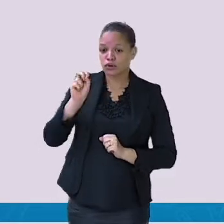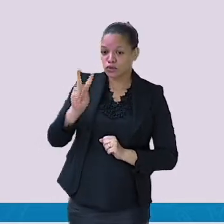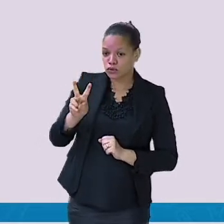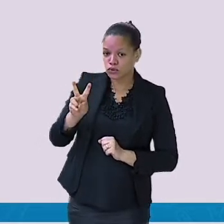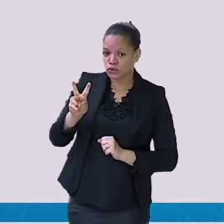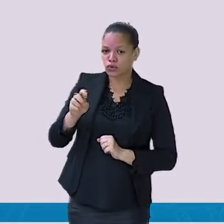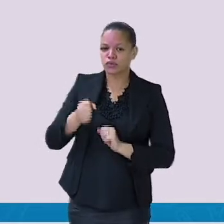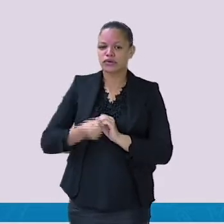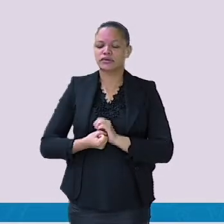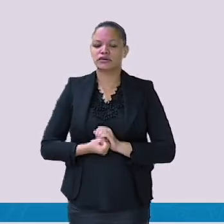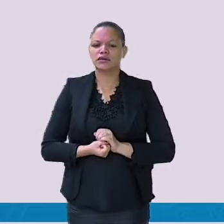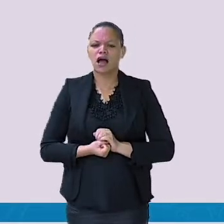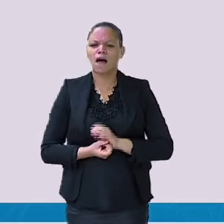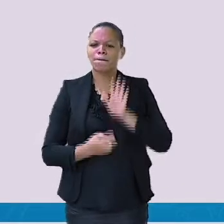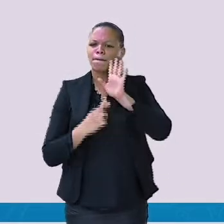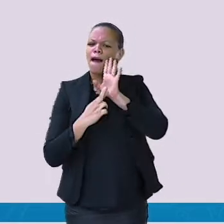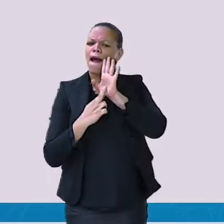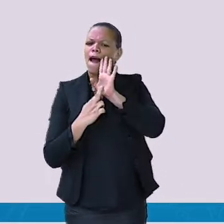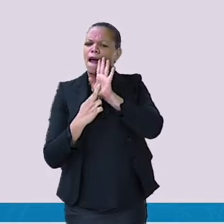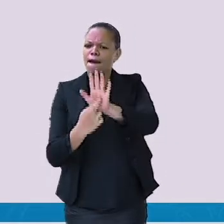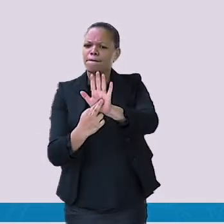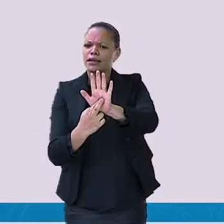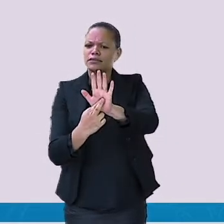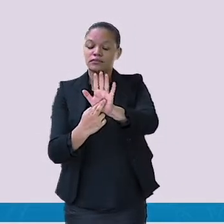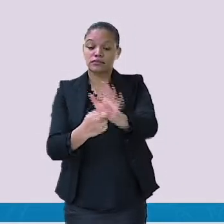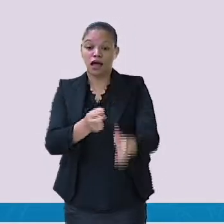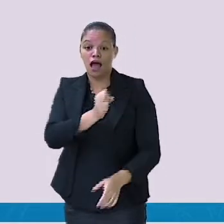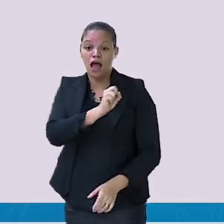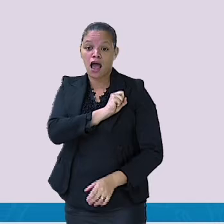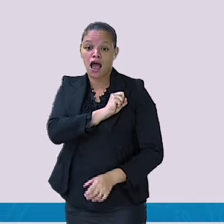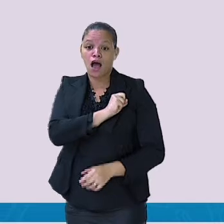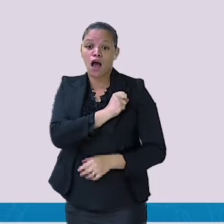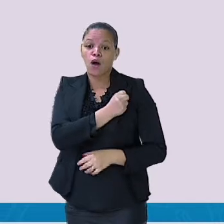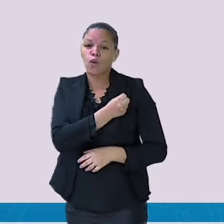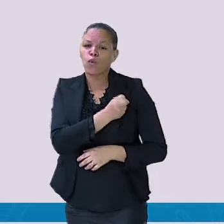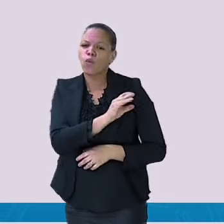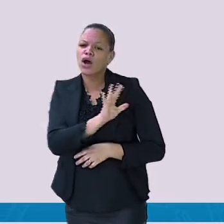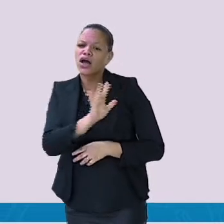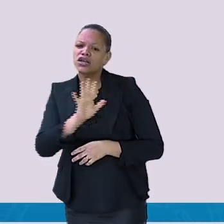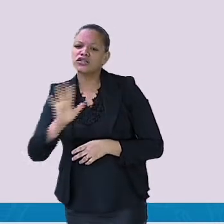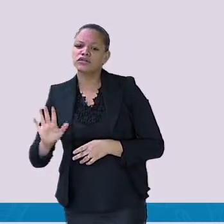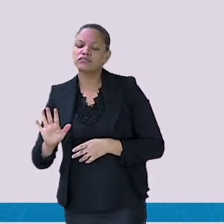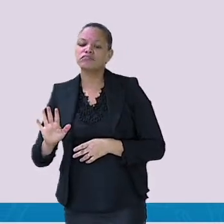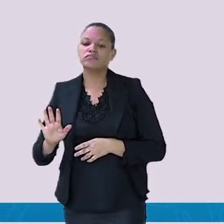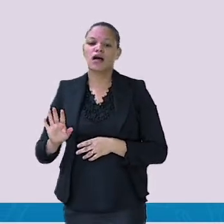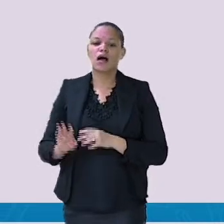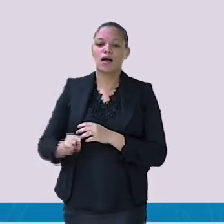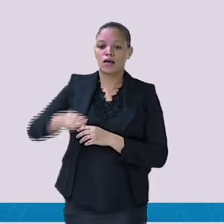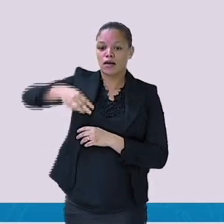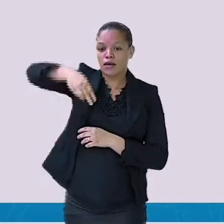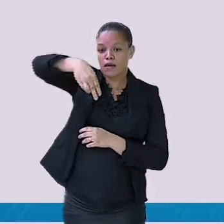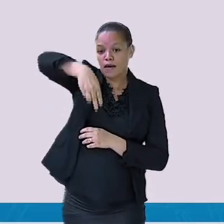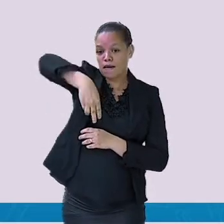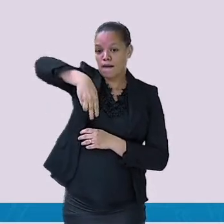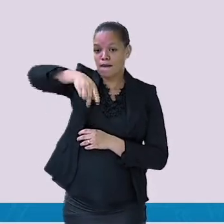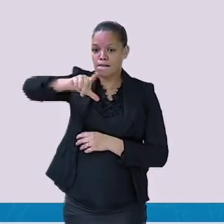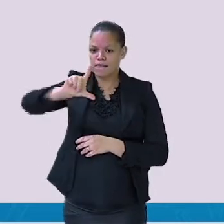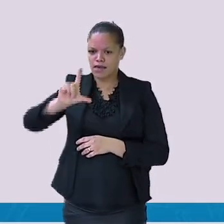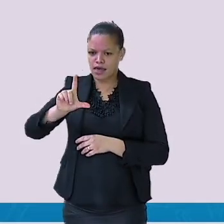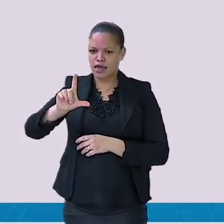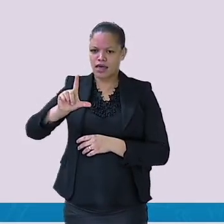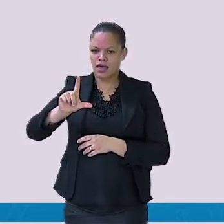em mililitros, ou seja, eu tenho que transformar para ml. Para eu fazer